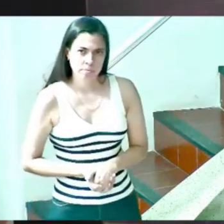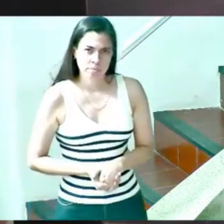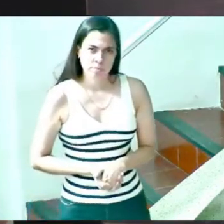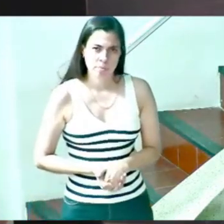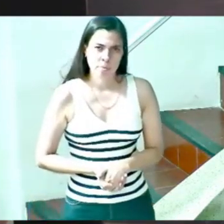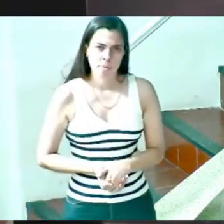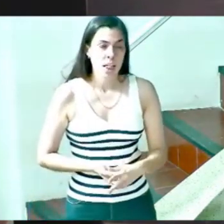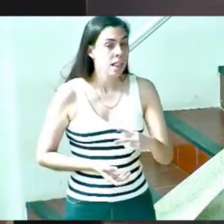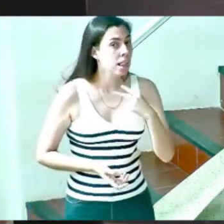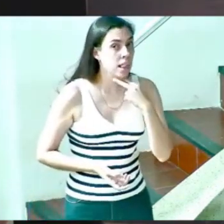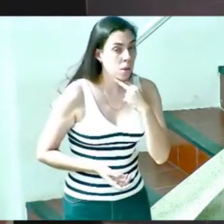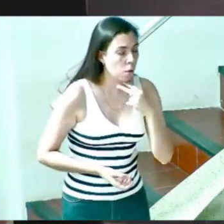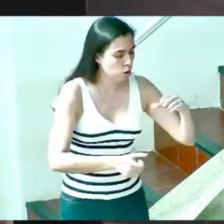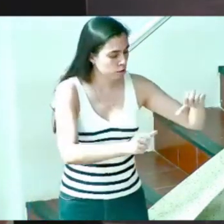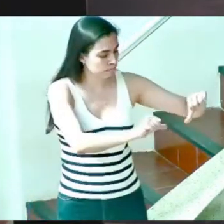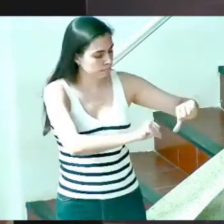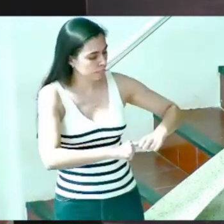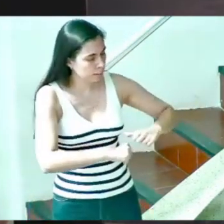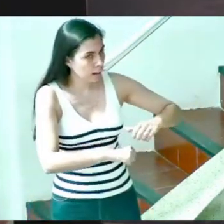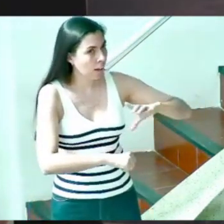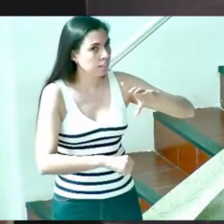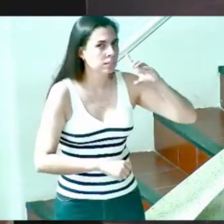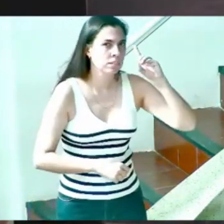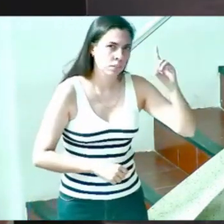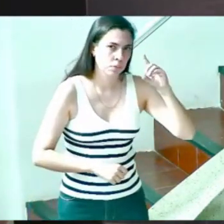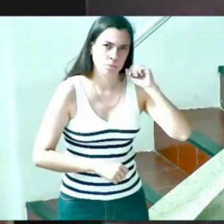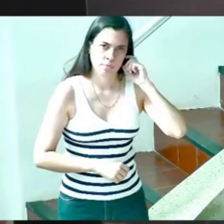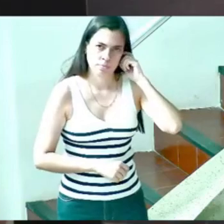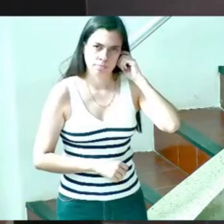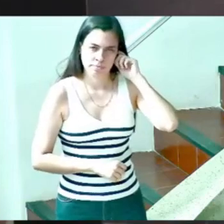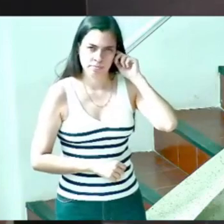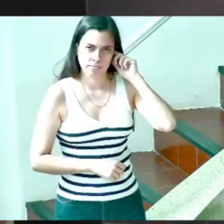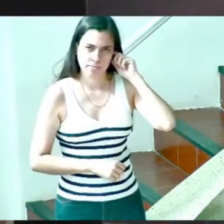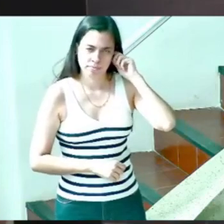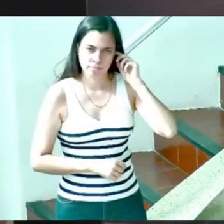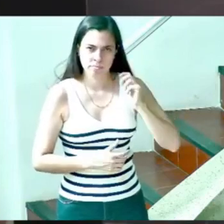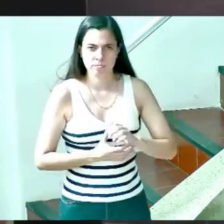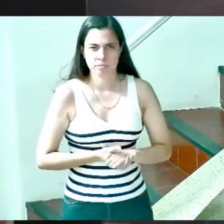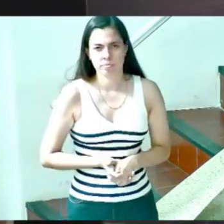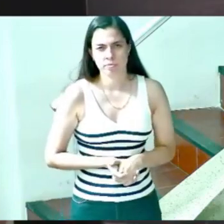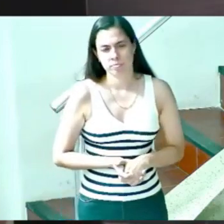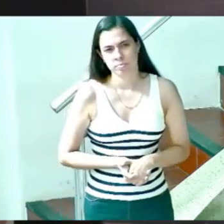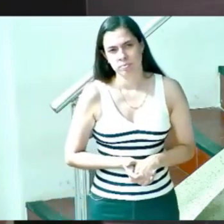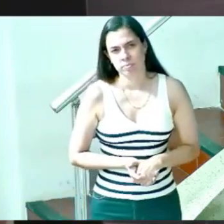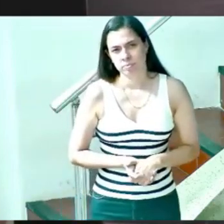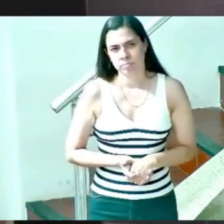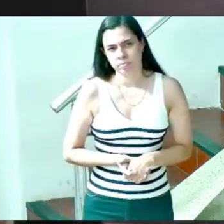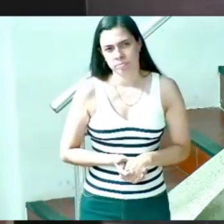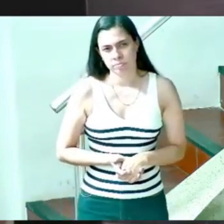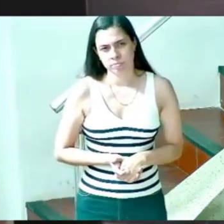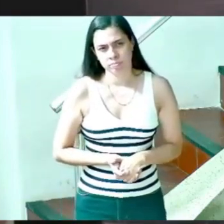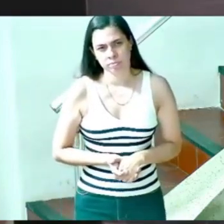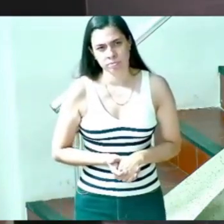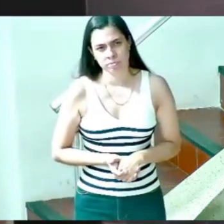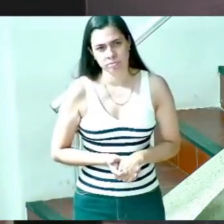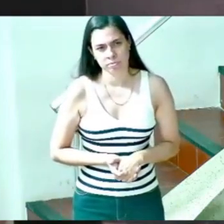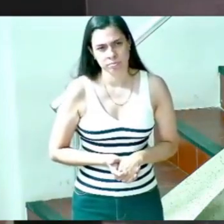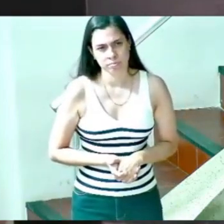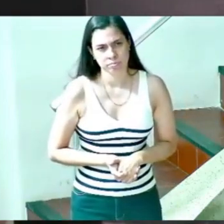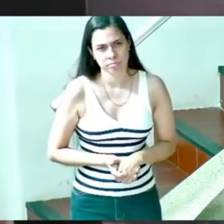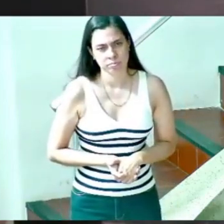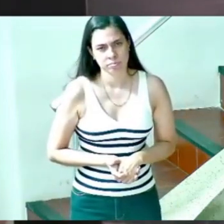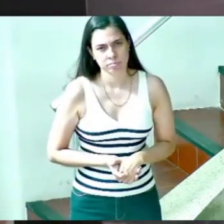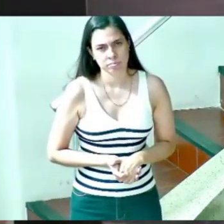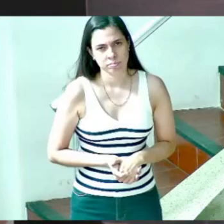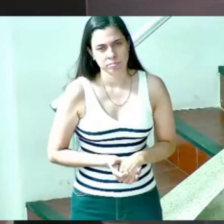Não tentarás o Senhor teu Deus. O segundo filho, a saber, o povo de Israel, foi conduzido